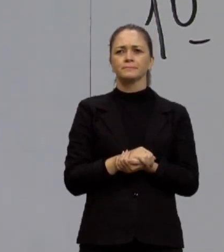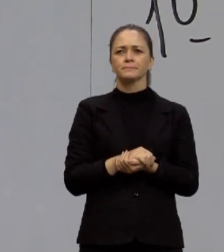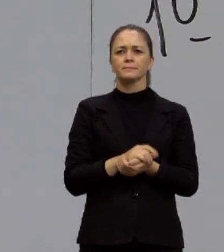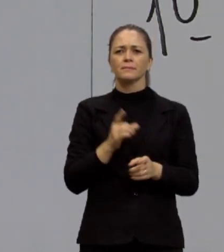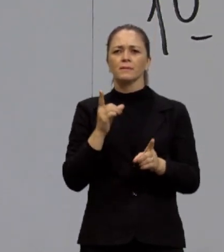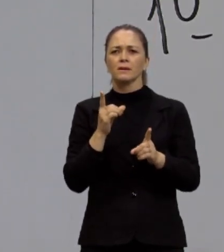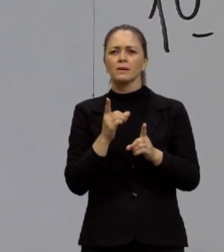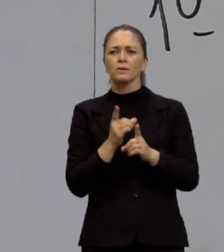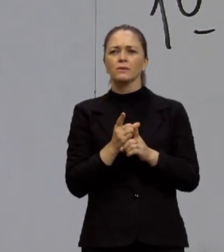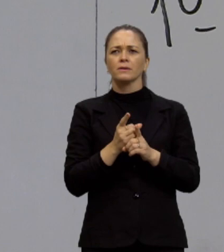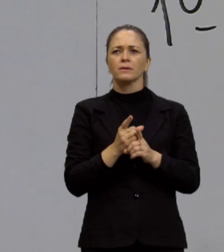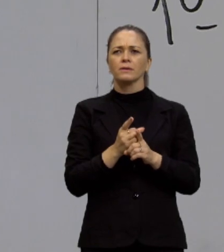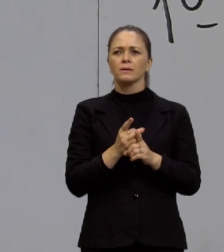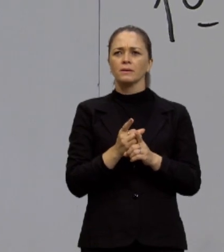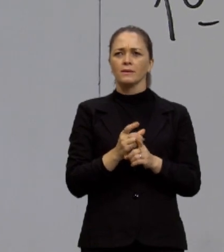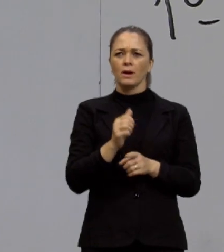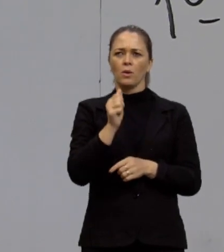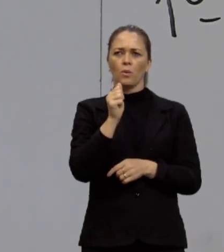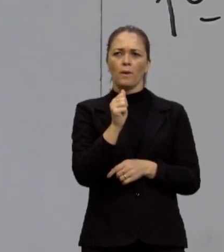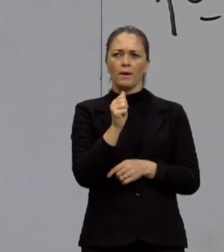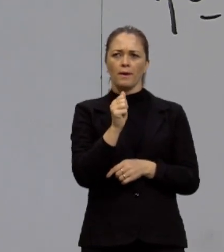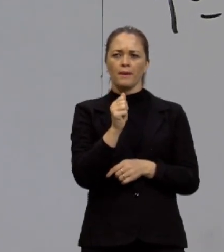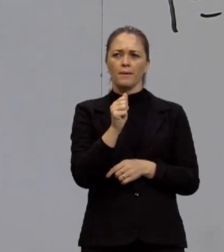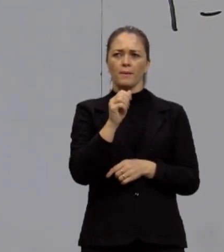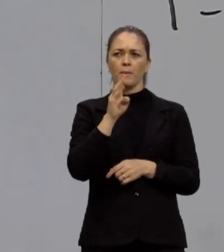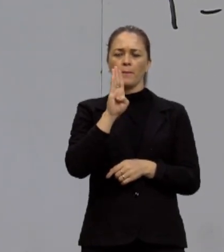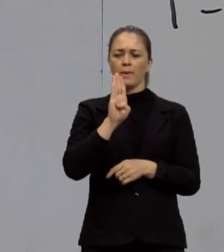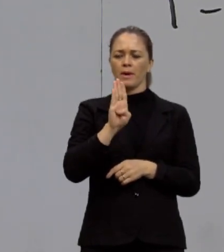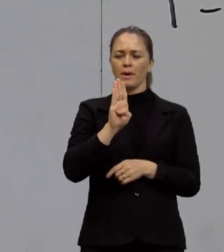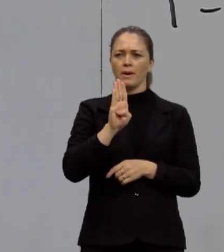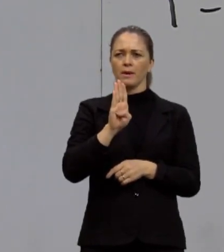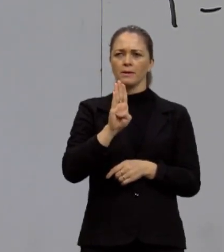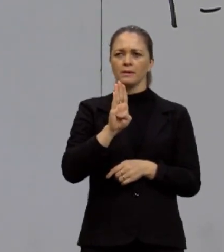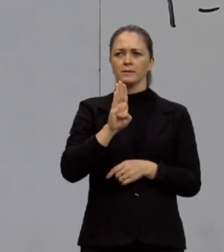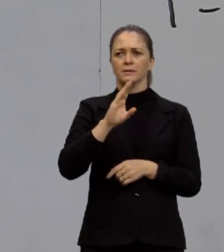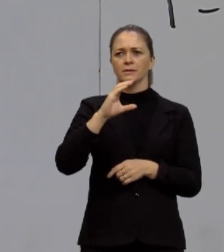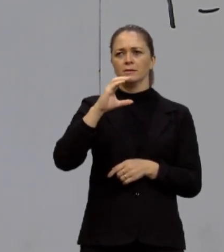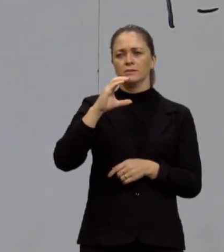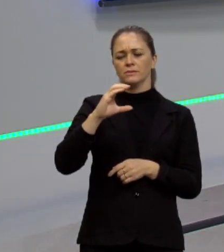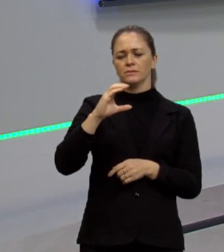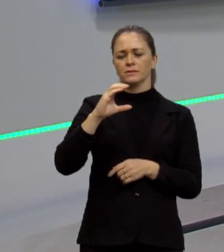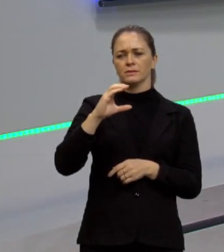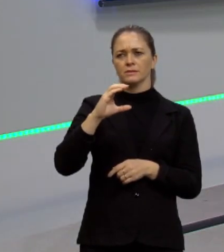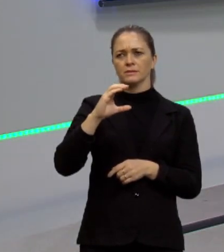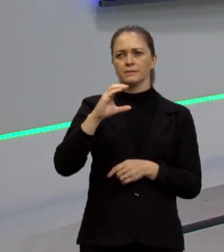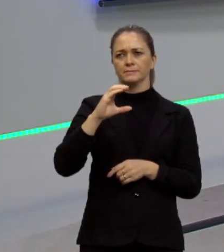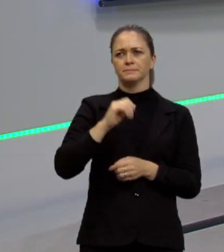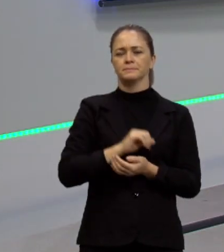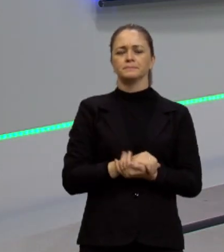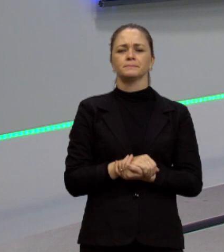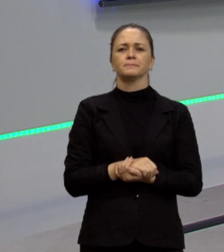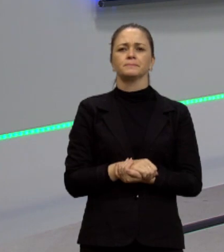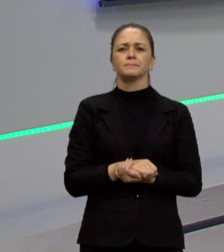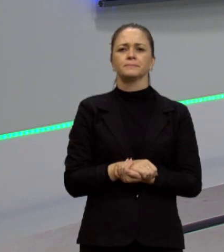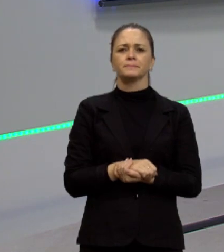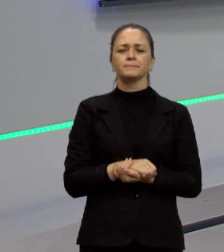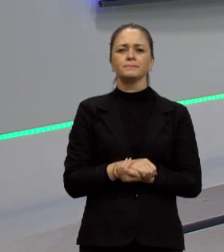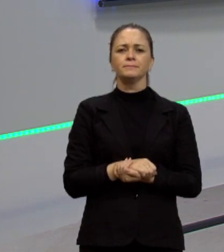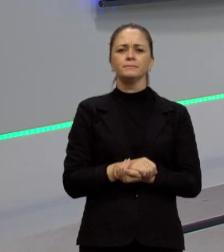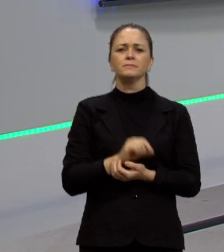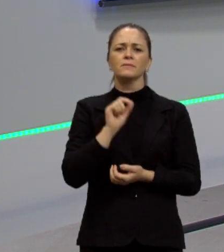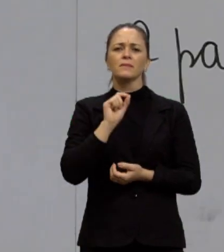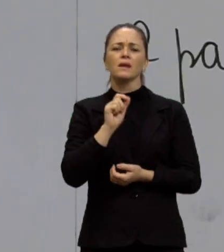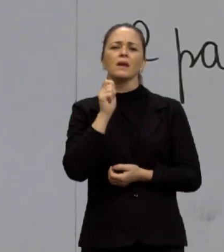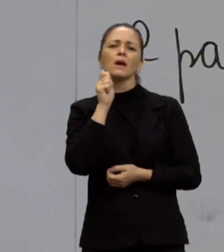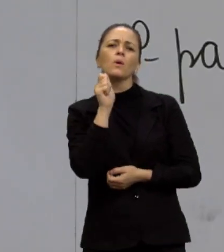Encontrar aqui o termo A, o termo B e o termo C. Quem é